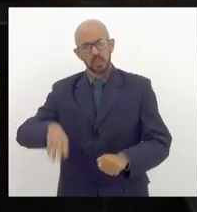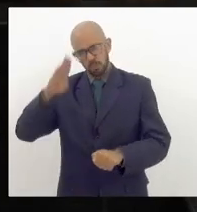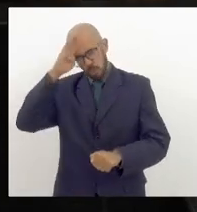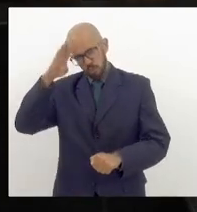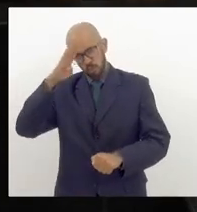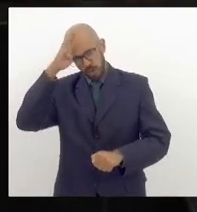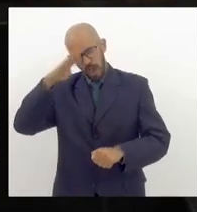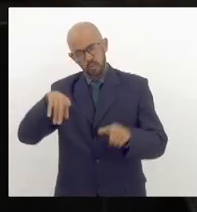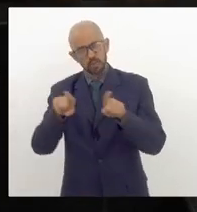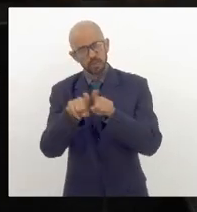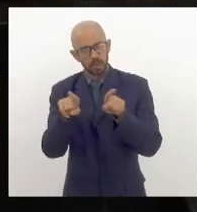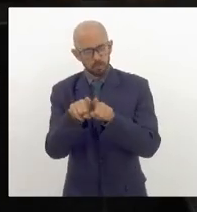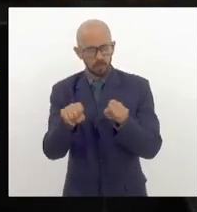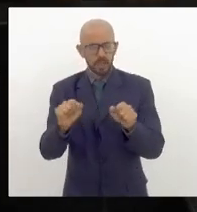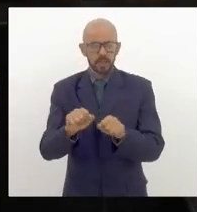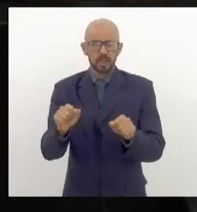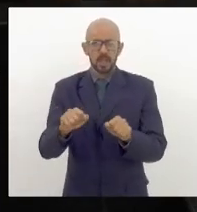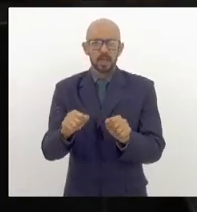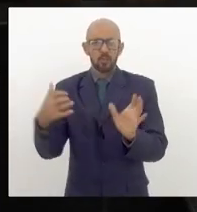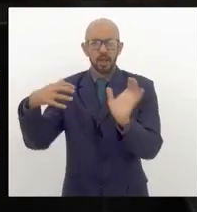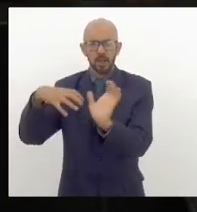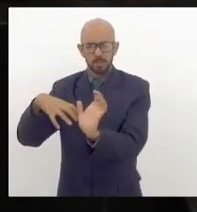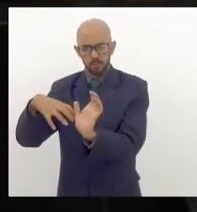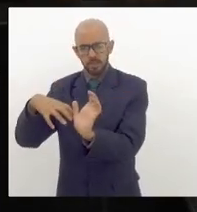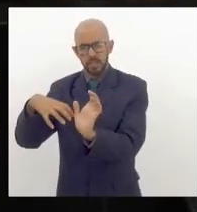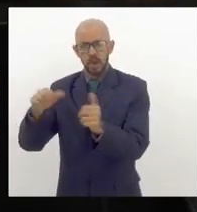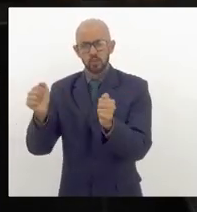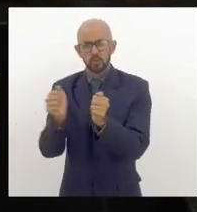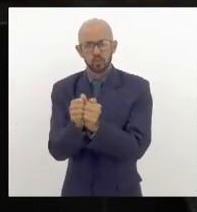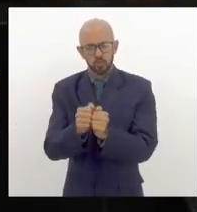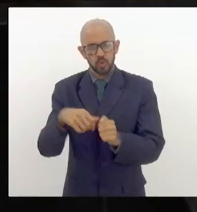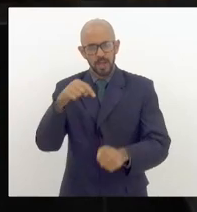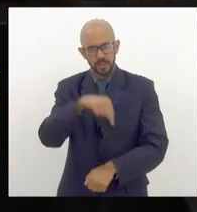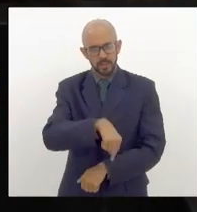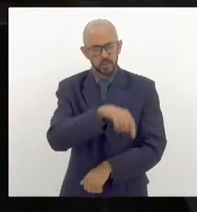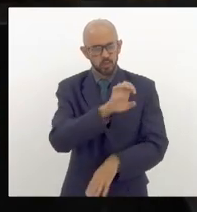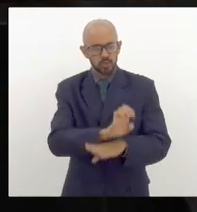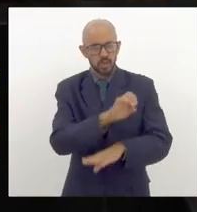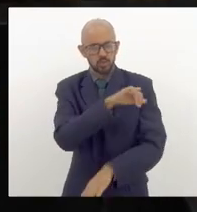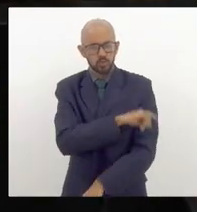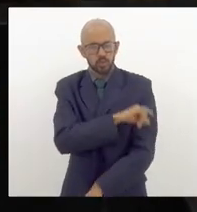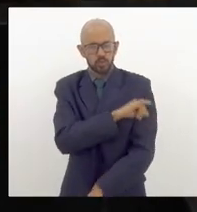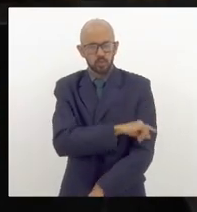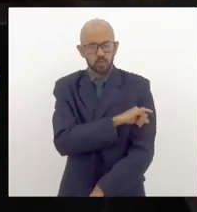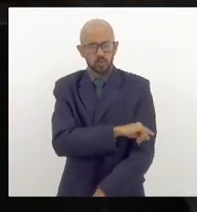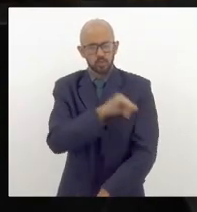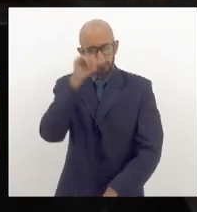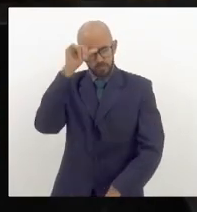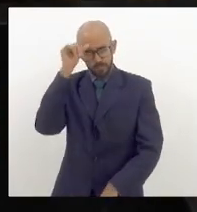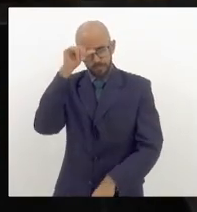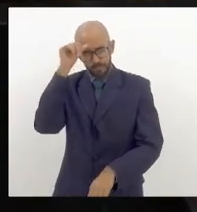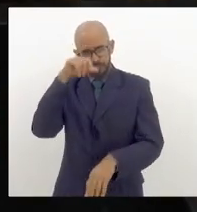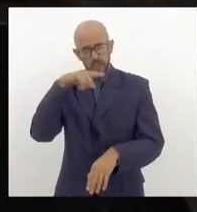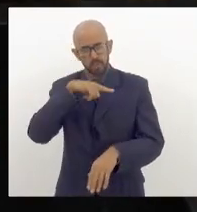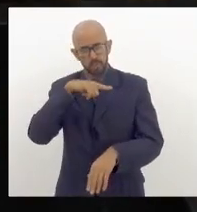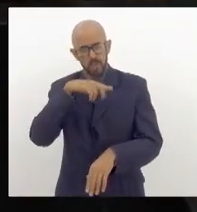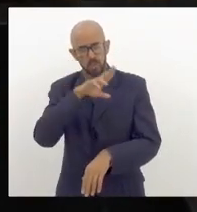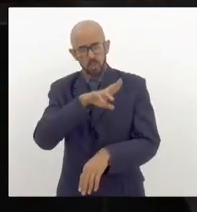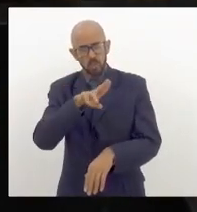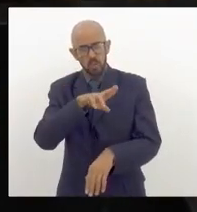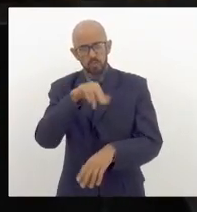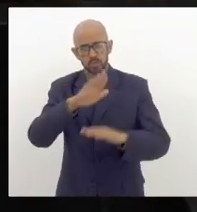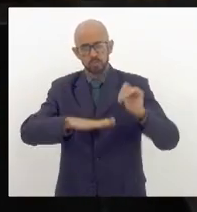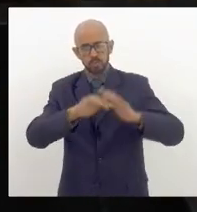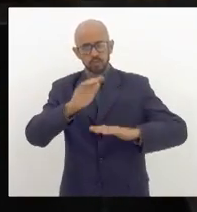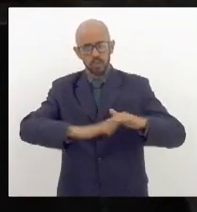comum e para câmara federal né pois aqui no Rio de Janeiro o governo do Cláudio Castro prática carros secretos de nomeação de cargos